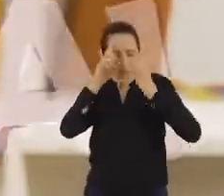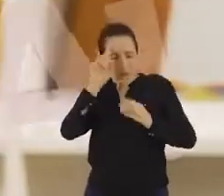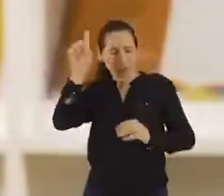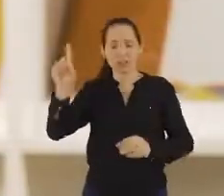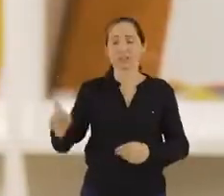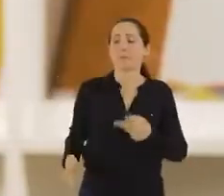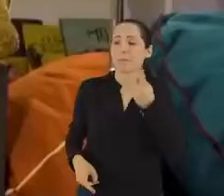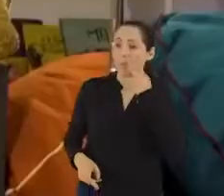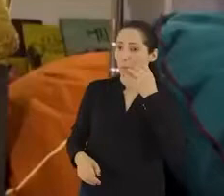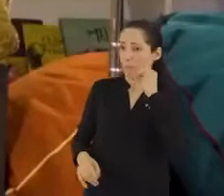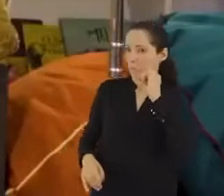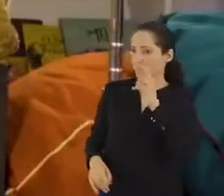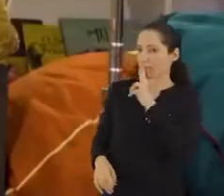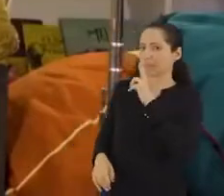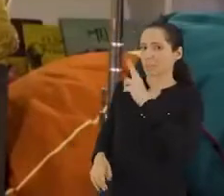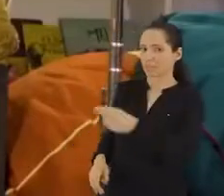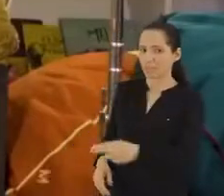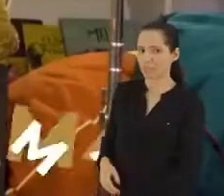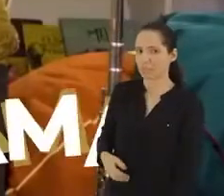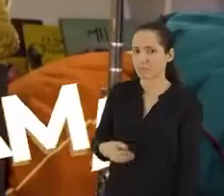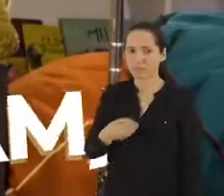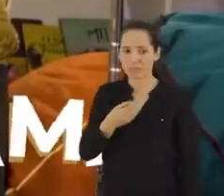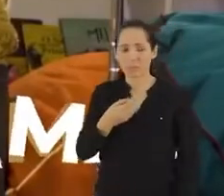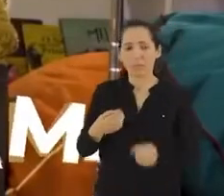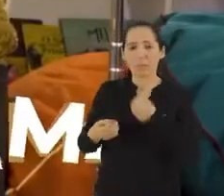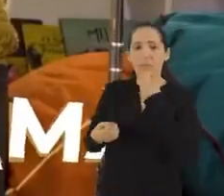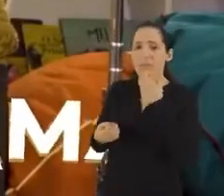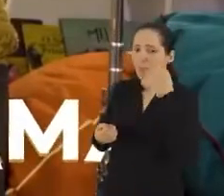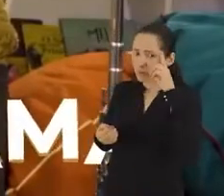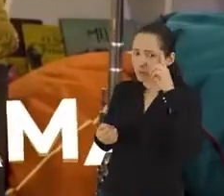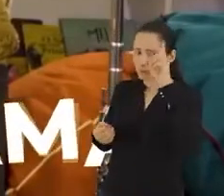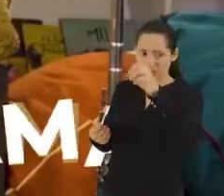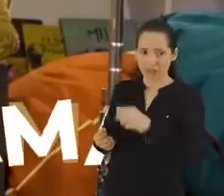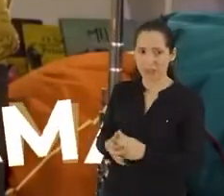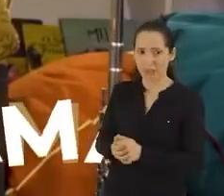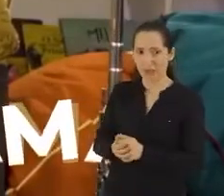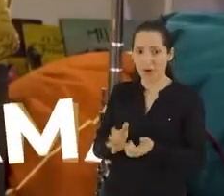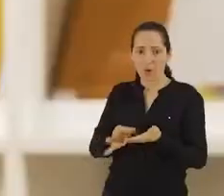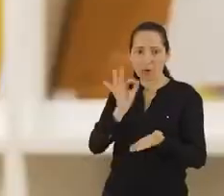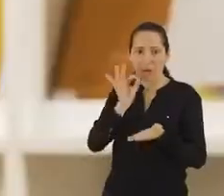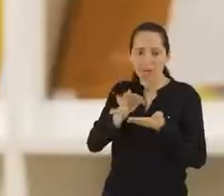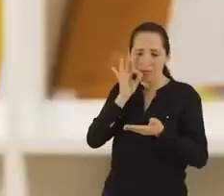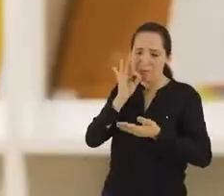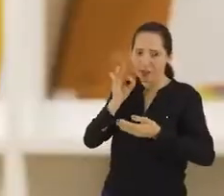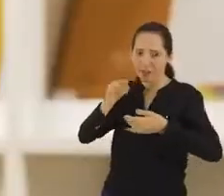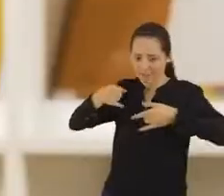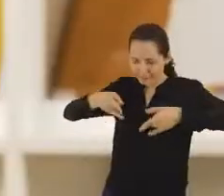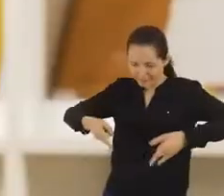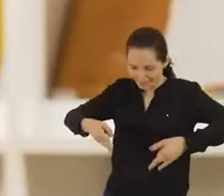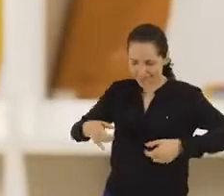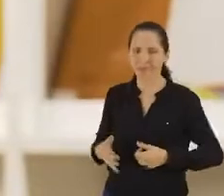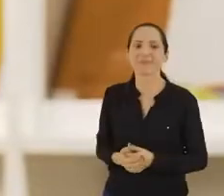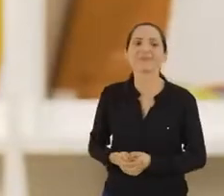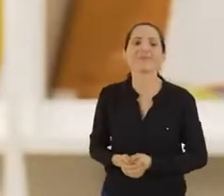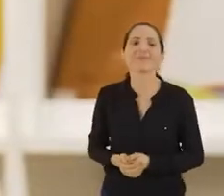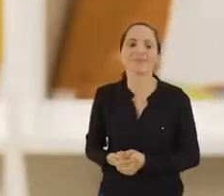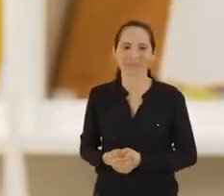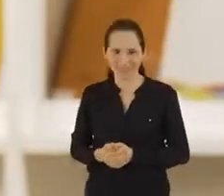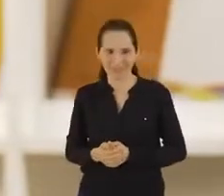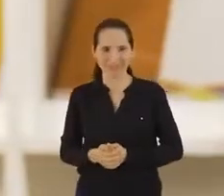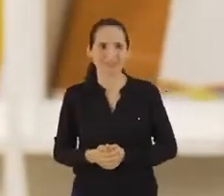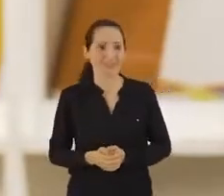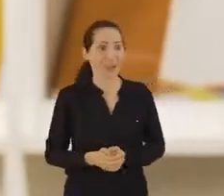respondia: "Bom dia, filha. O café está na cama." Esse era o seu